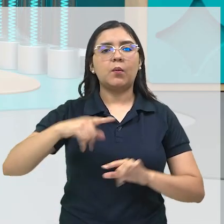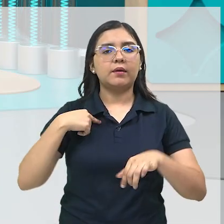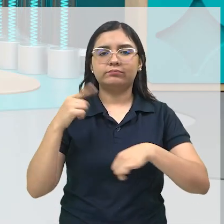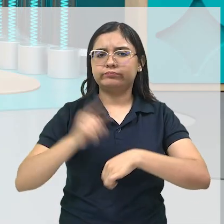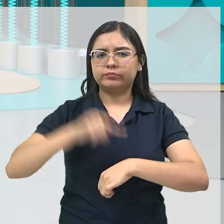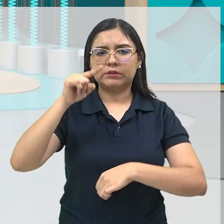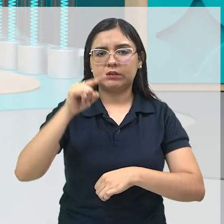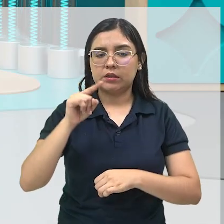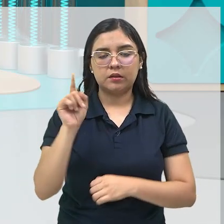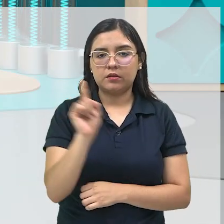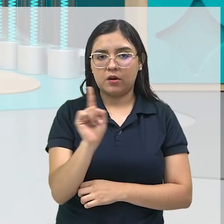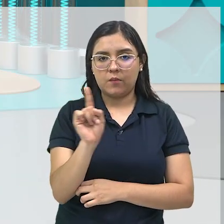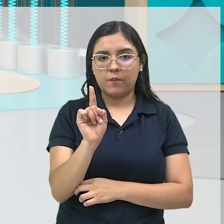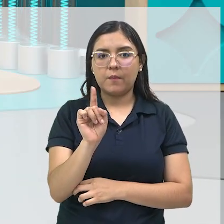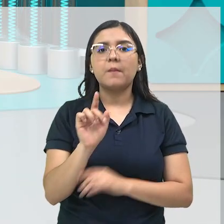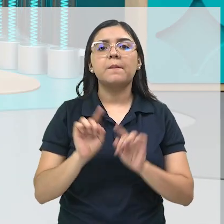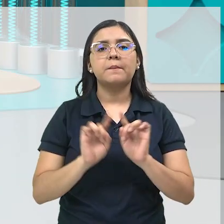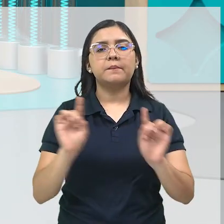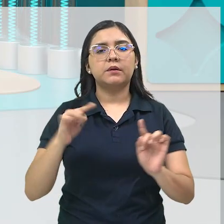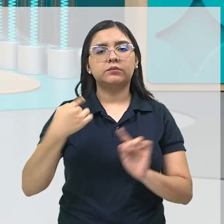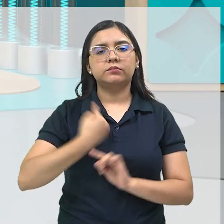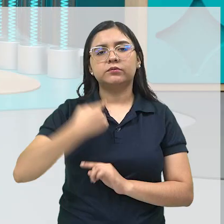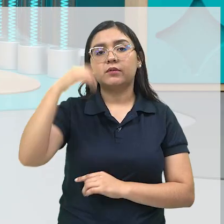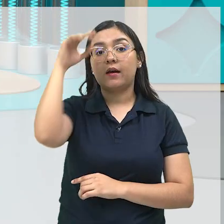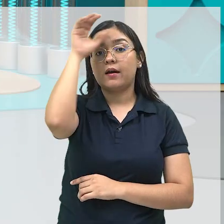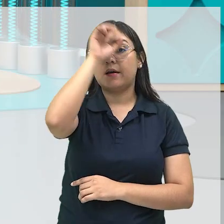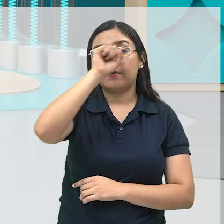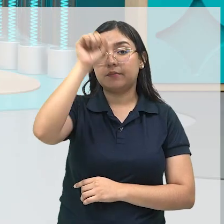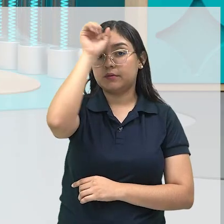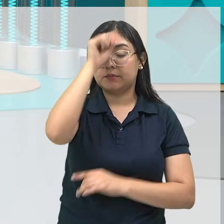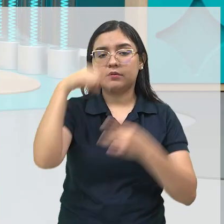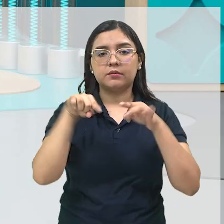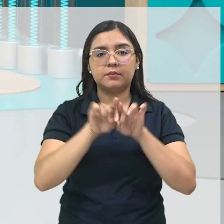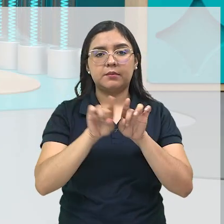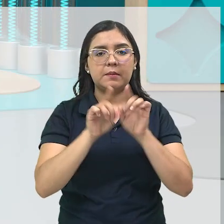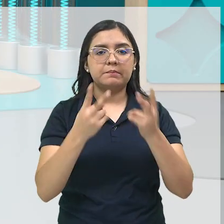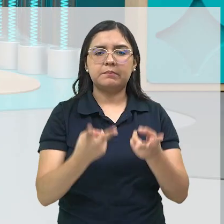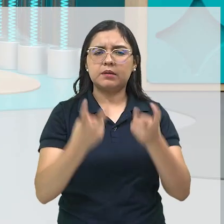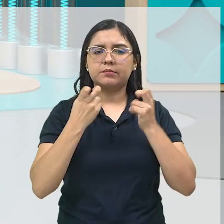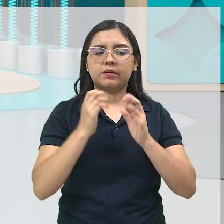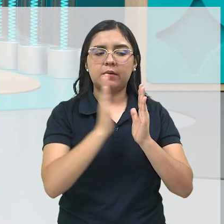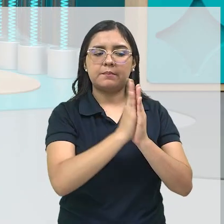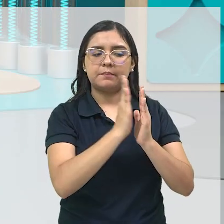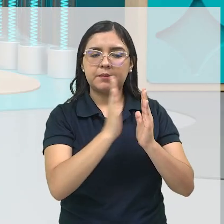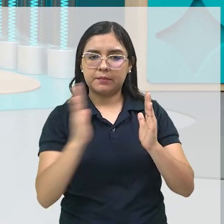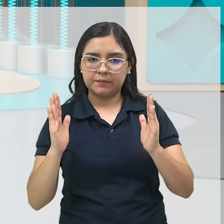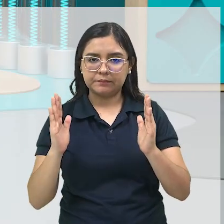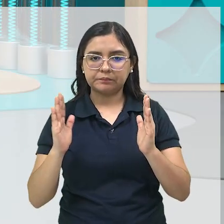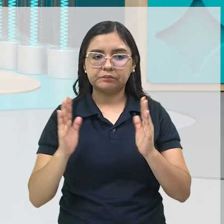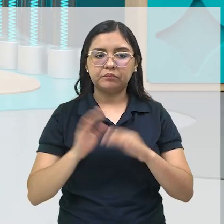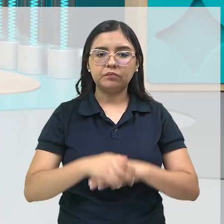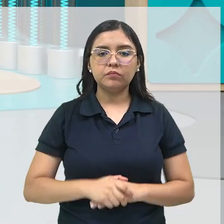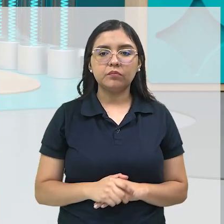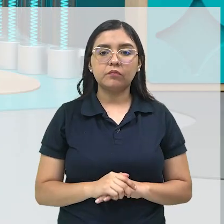né? Mas a gente vai aprendendo e percebendo que é um processo. Então,